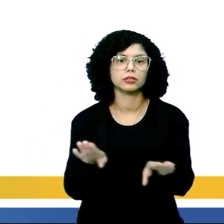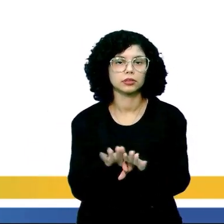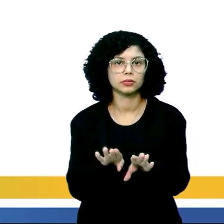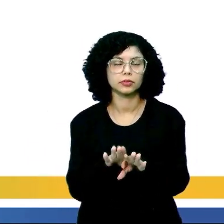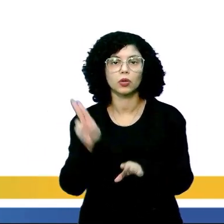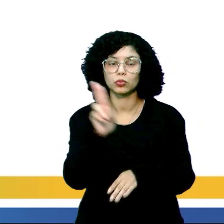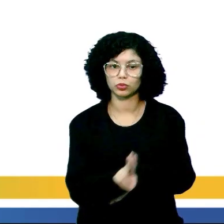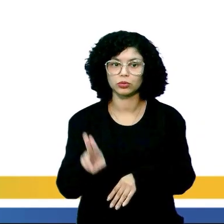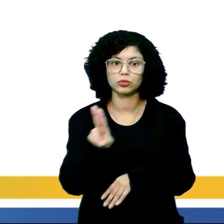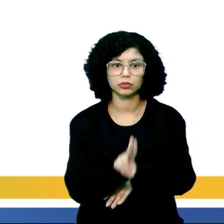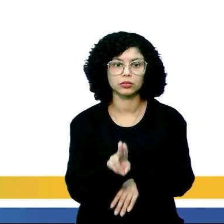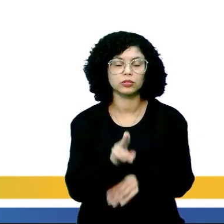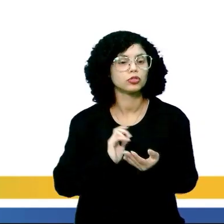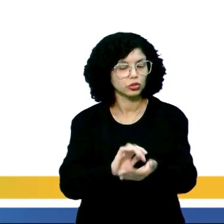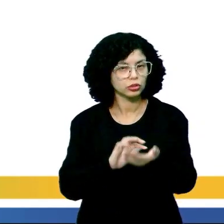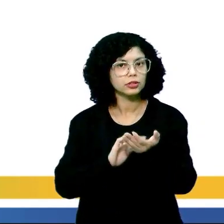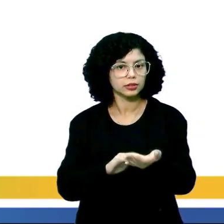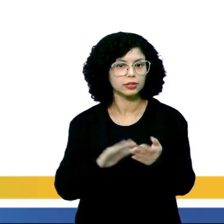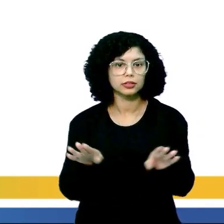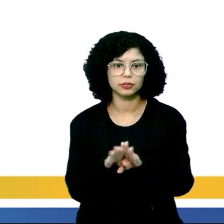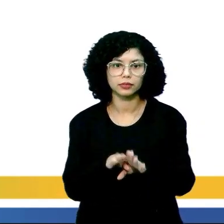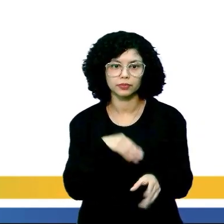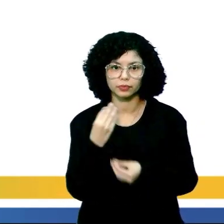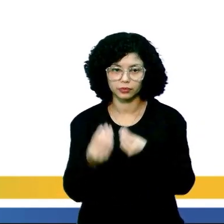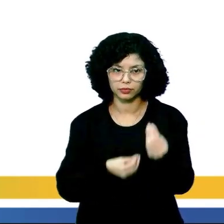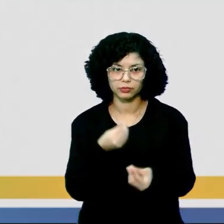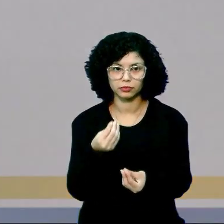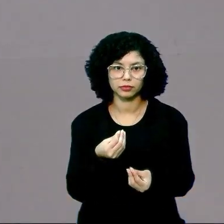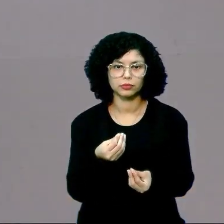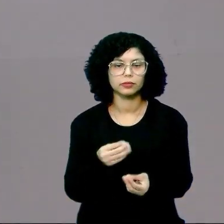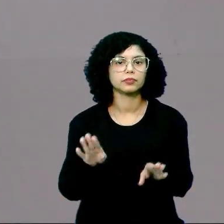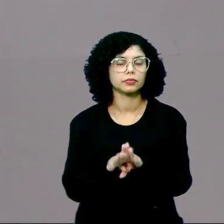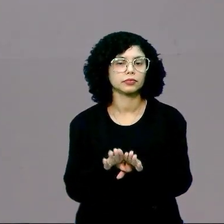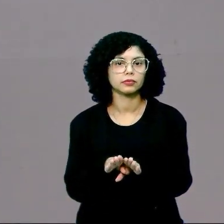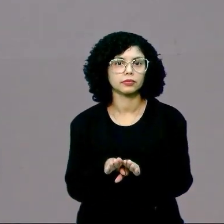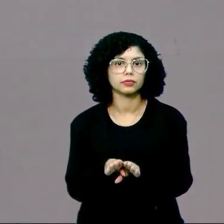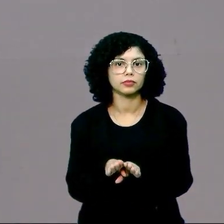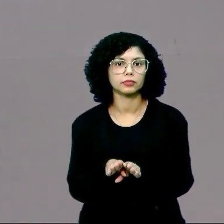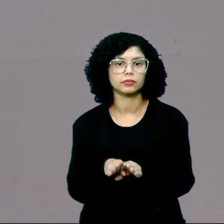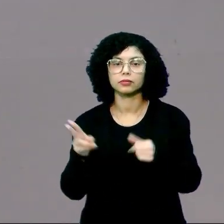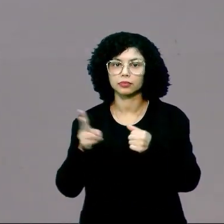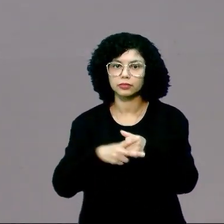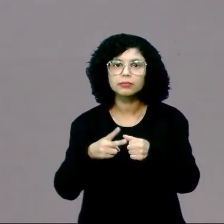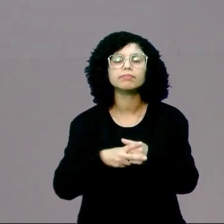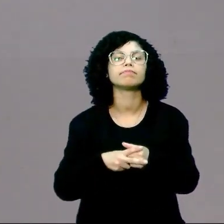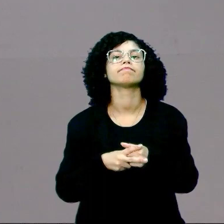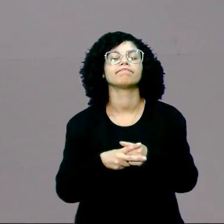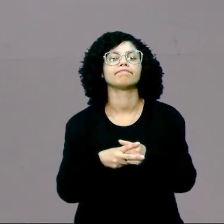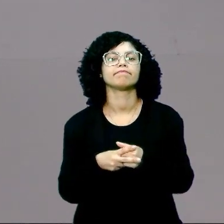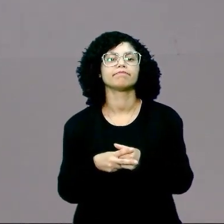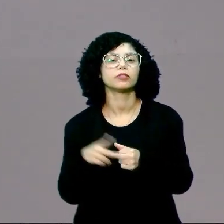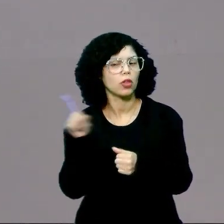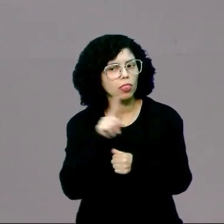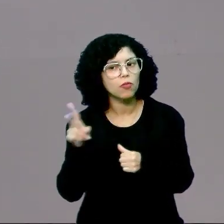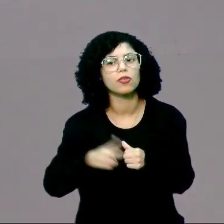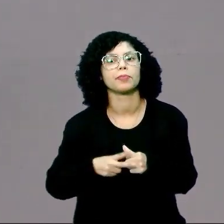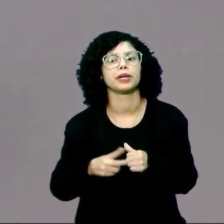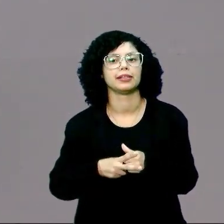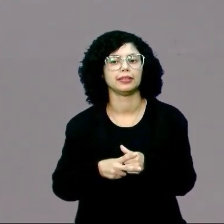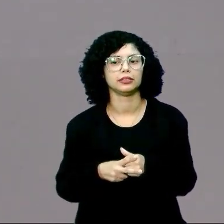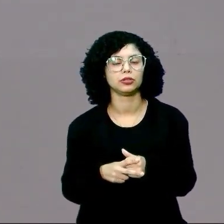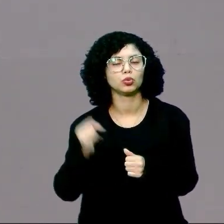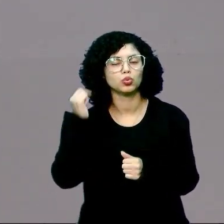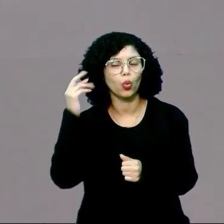às vezes utiliza recursos digitais, como os recursos verbais, os não verbais,